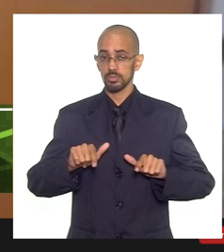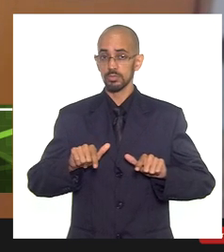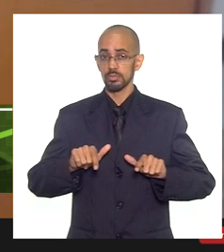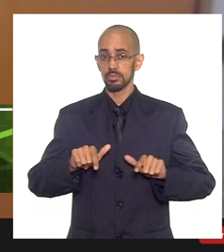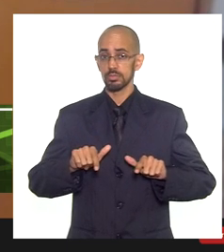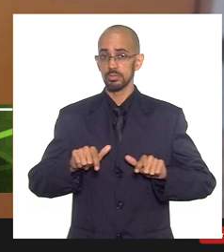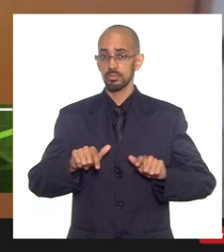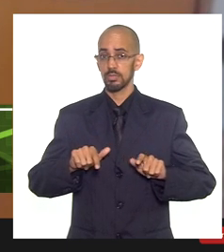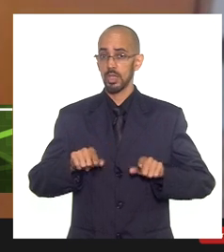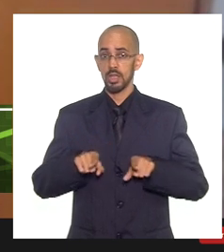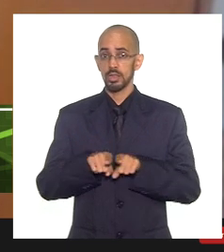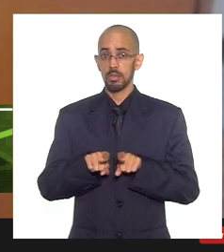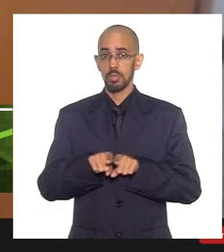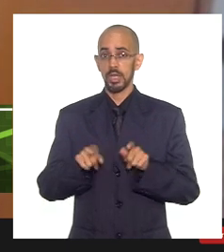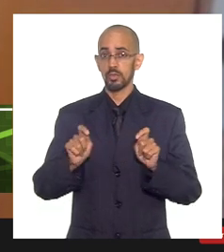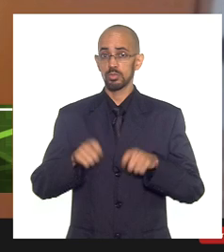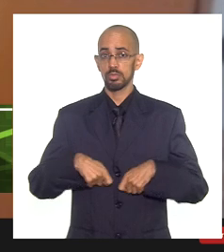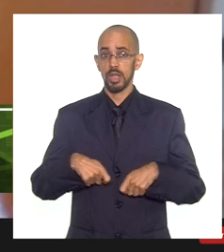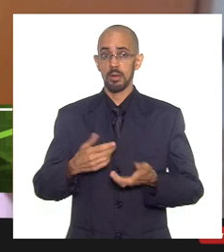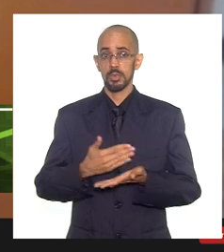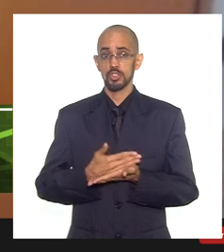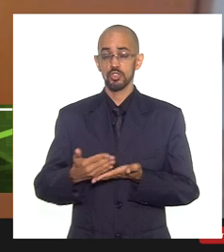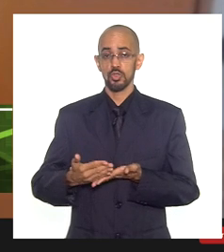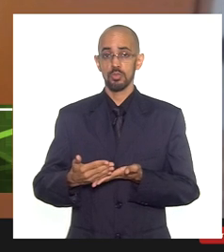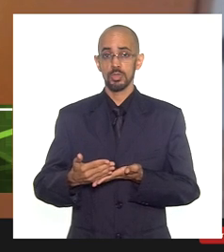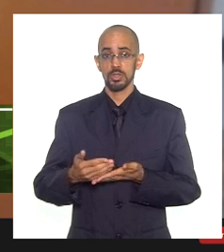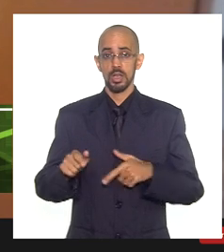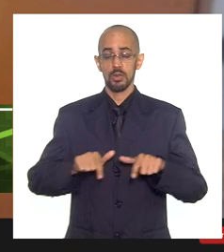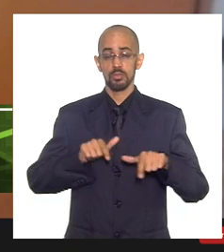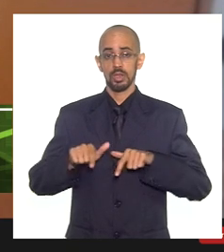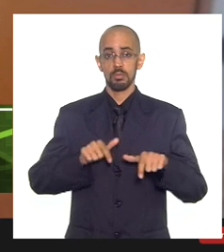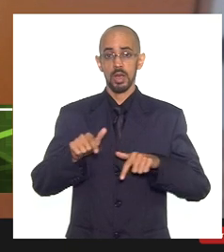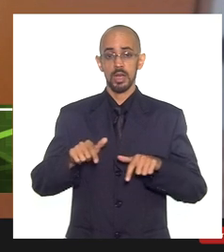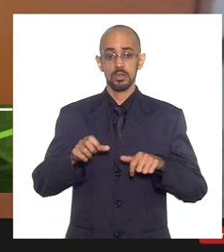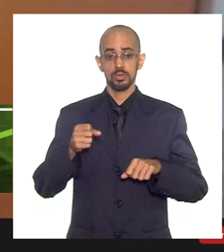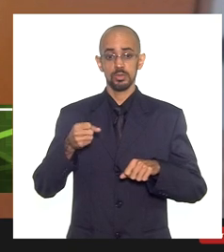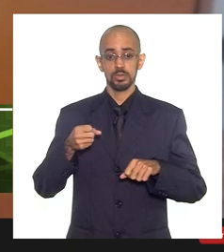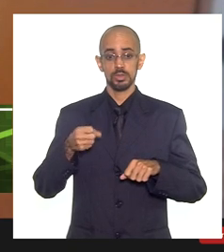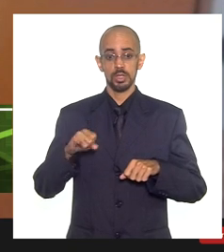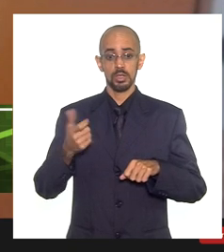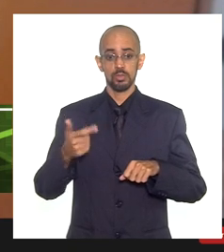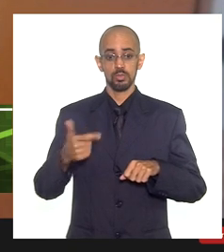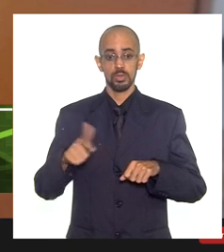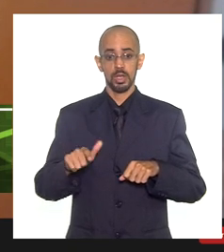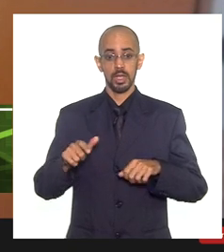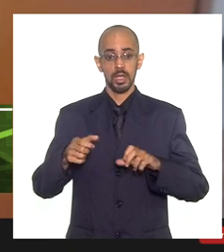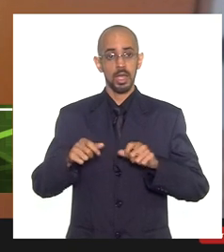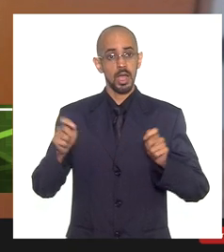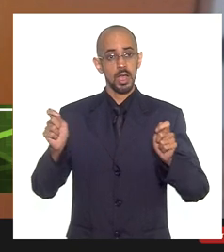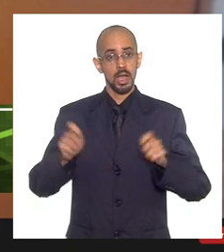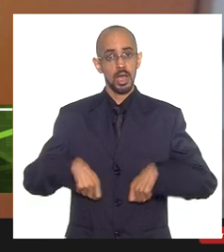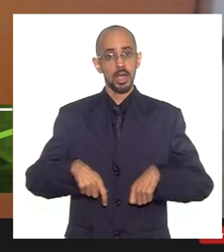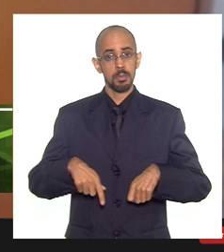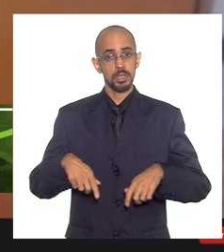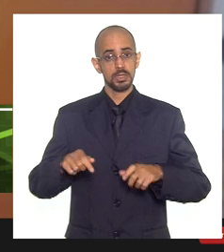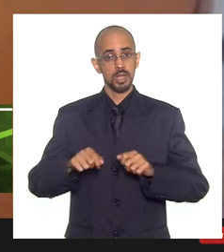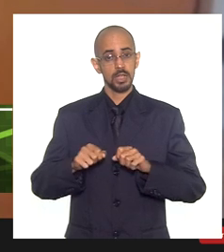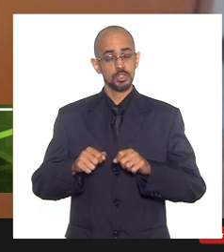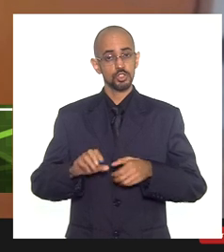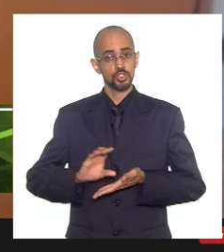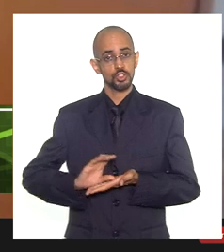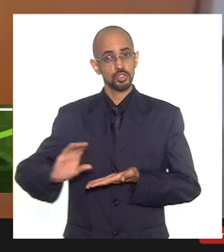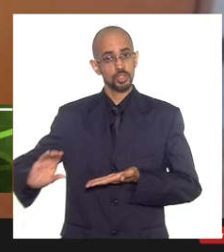se pode começar licitações de programas de trabalho sem a disponibilidade de recursos financeiros